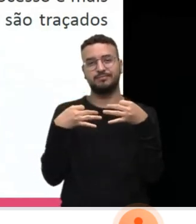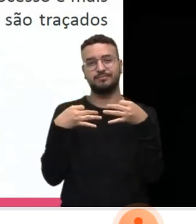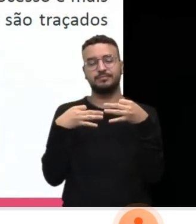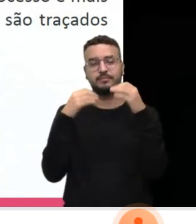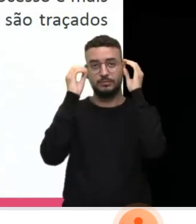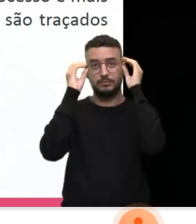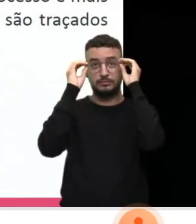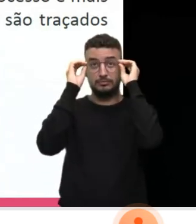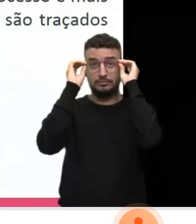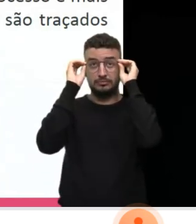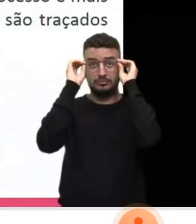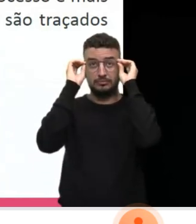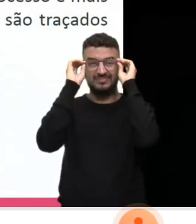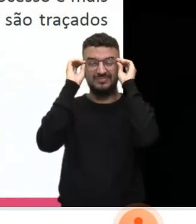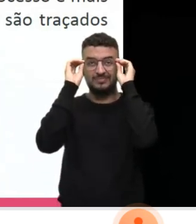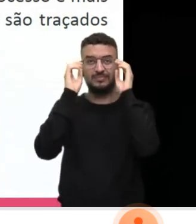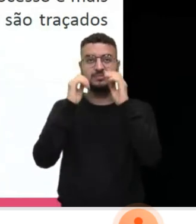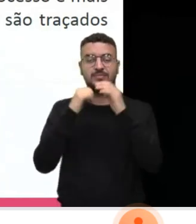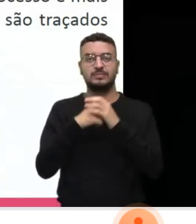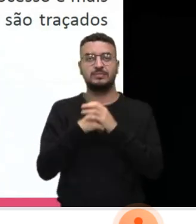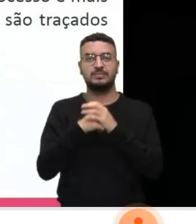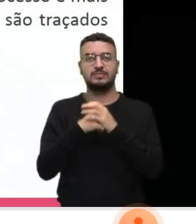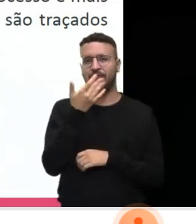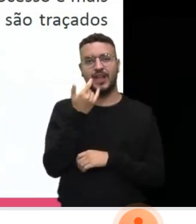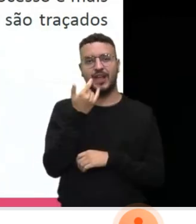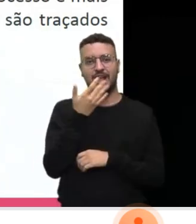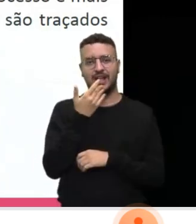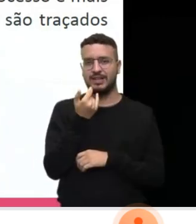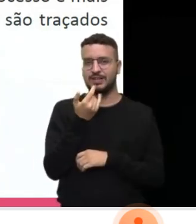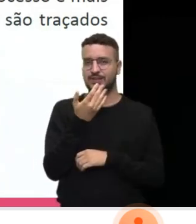tá? Eles são bem fáceis de você